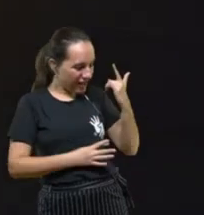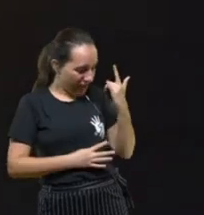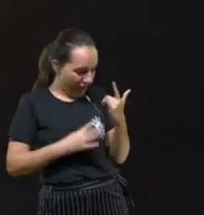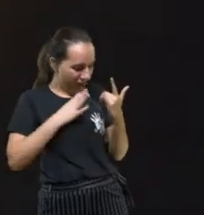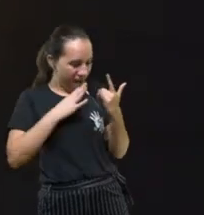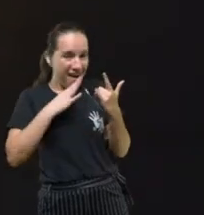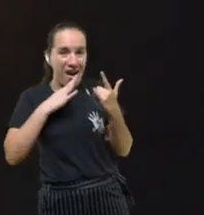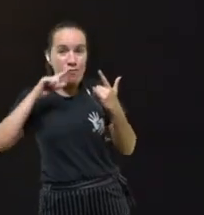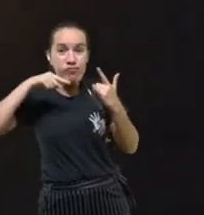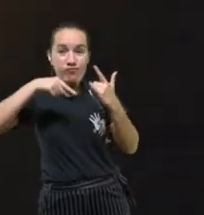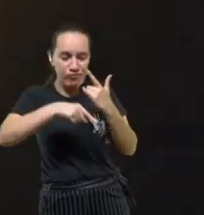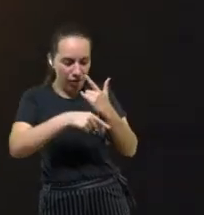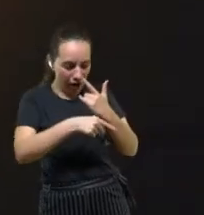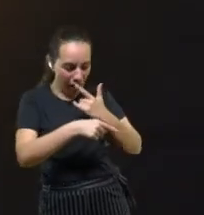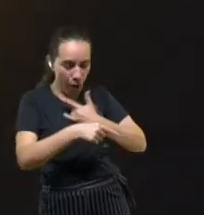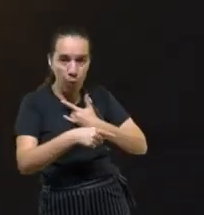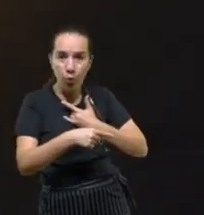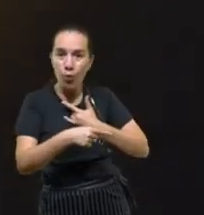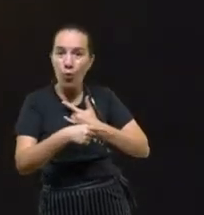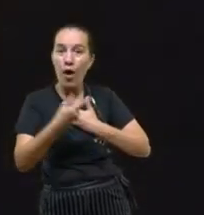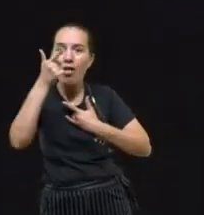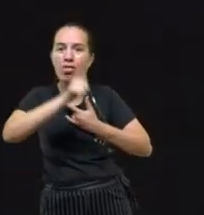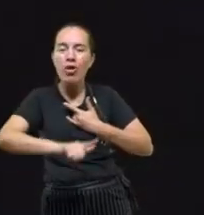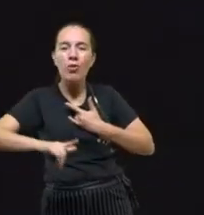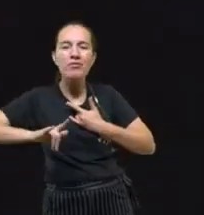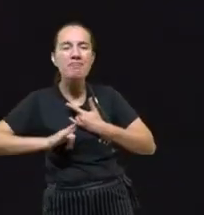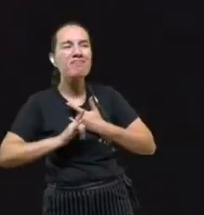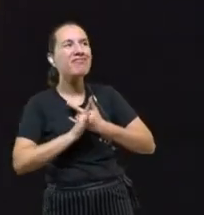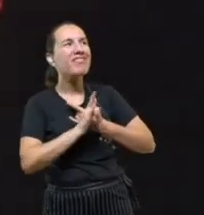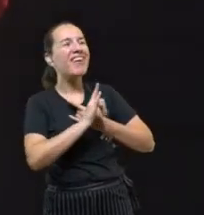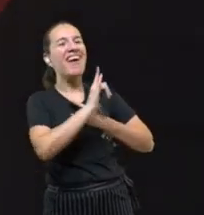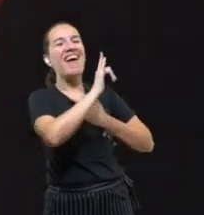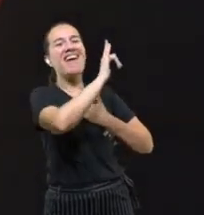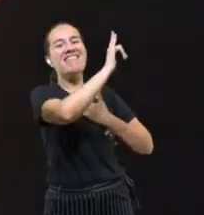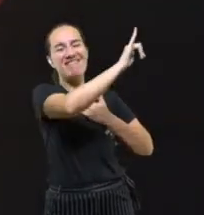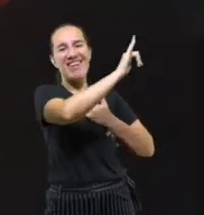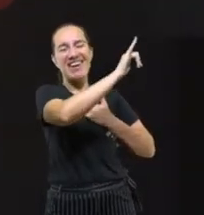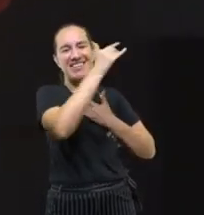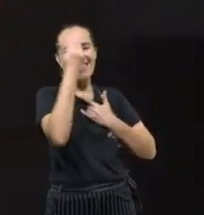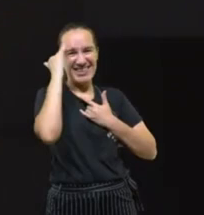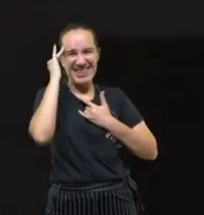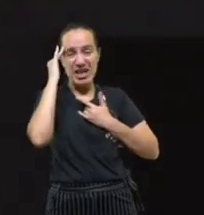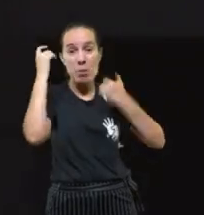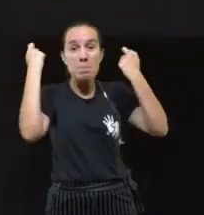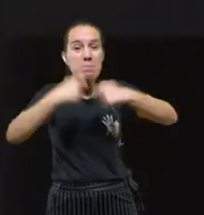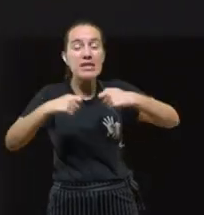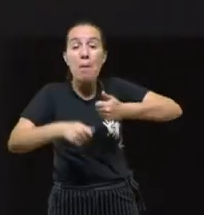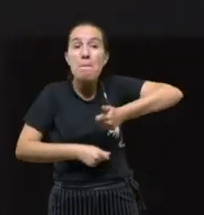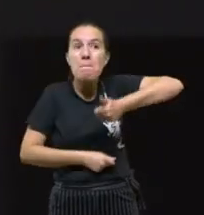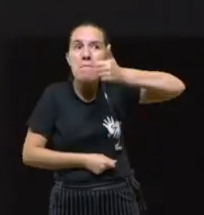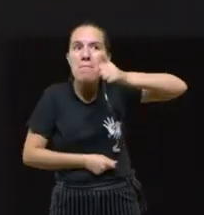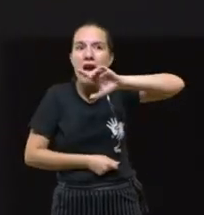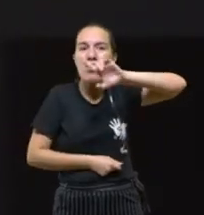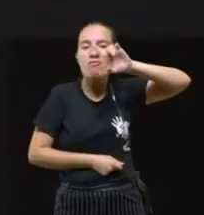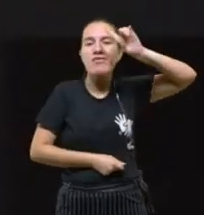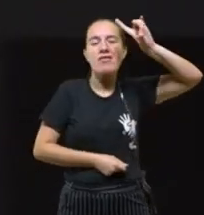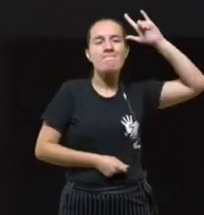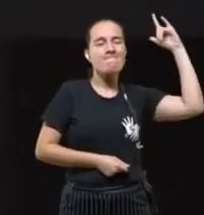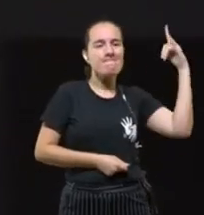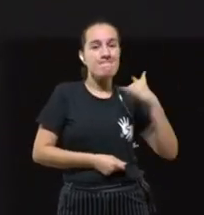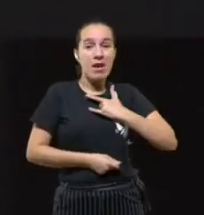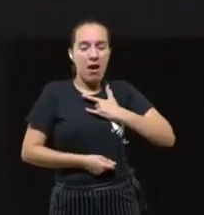refletindo esse amor de volta para Ele. É o amor dEle que está dentro de